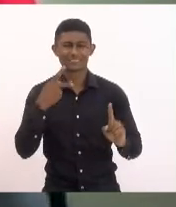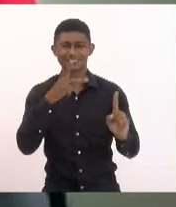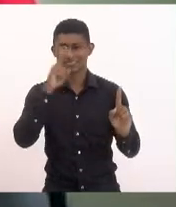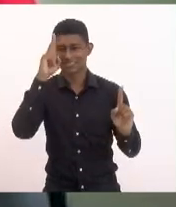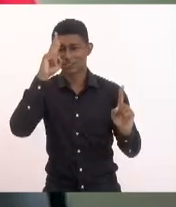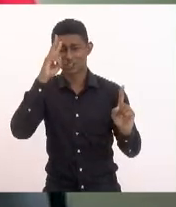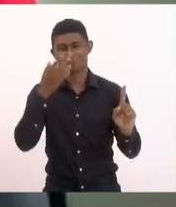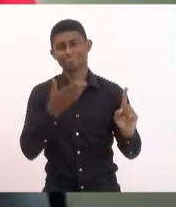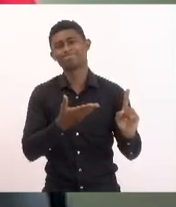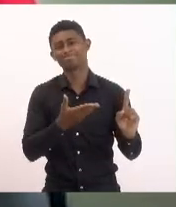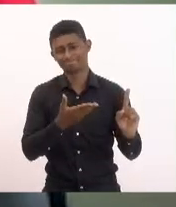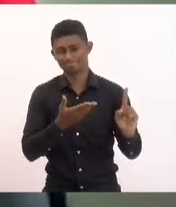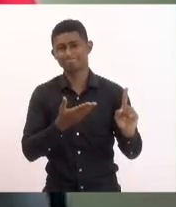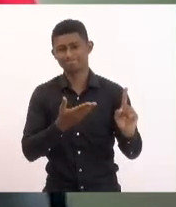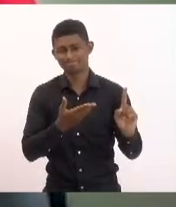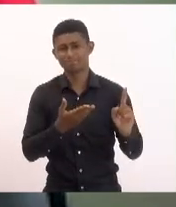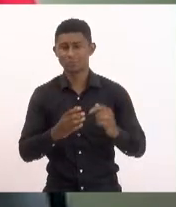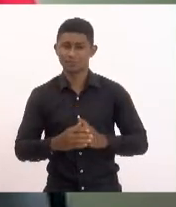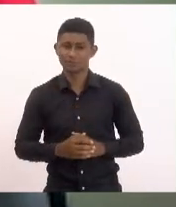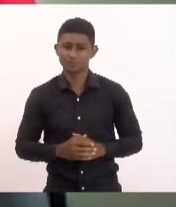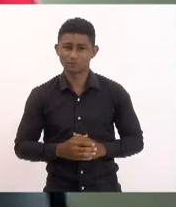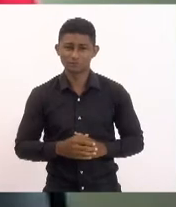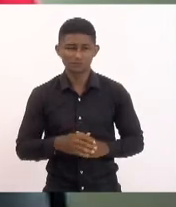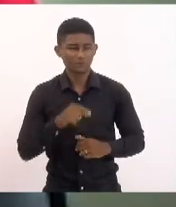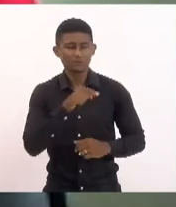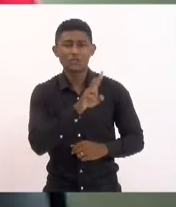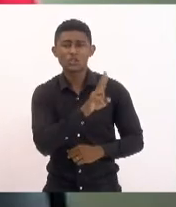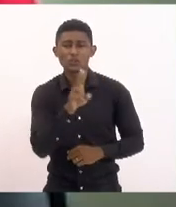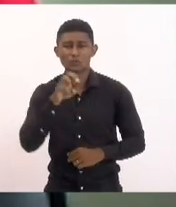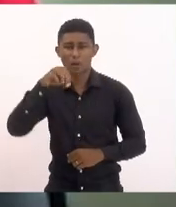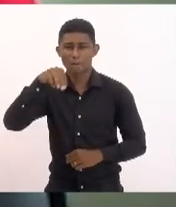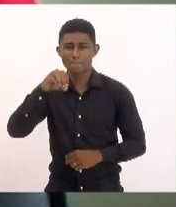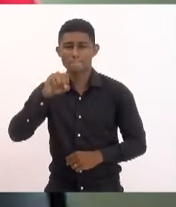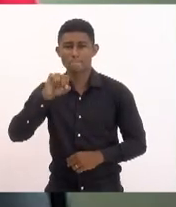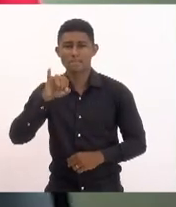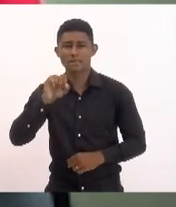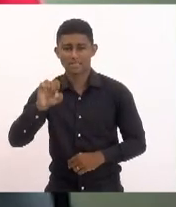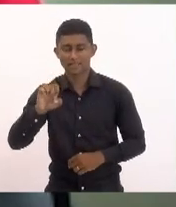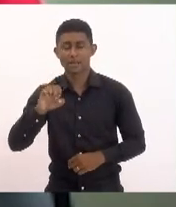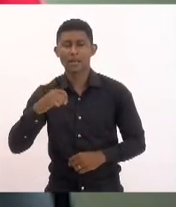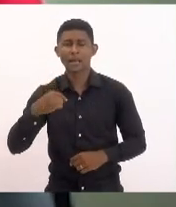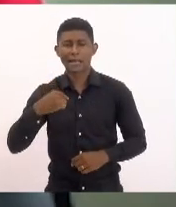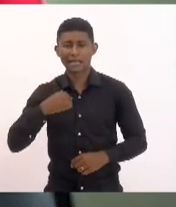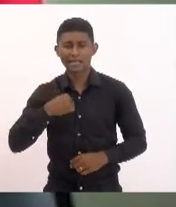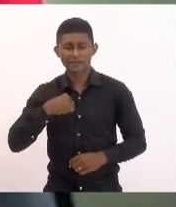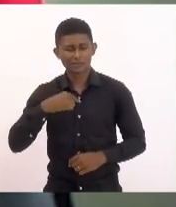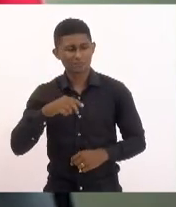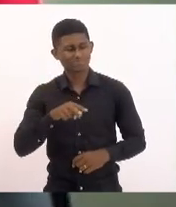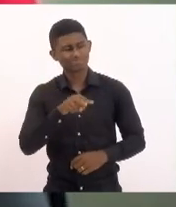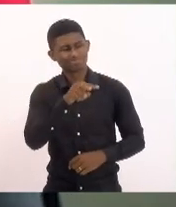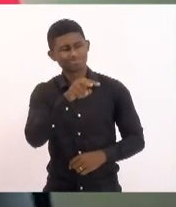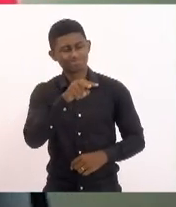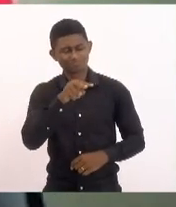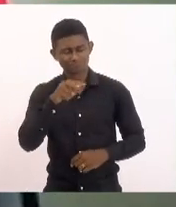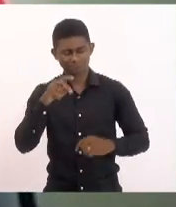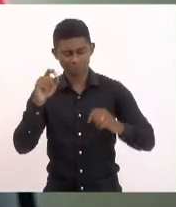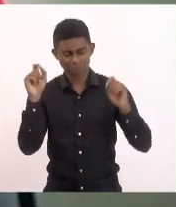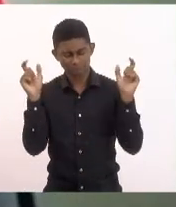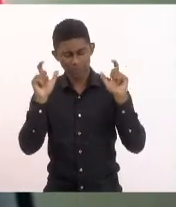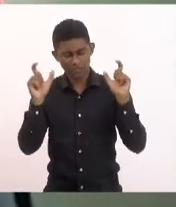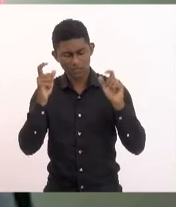da vítima, né, do Moise. E isso despertou em mim, Tia Ju, um olhar um pouco